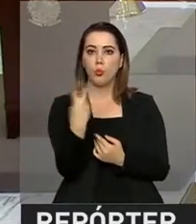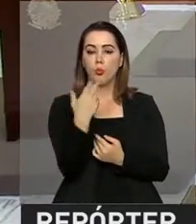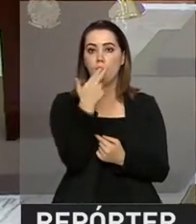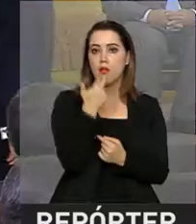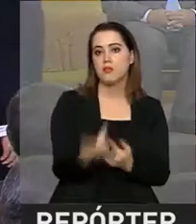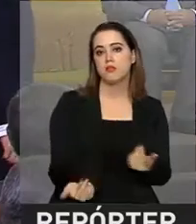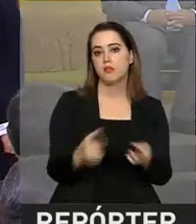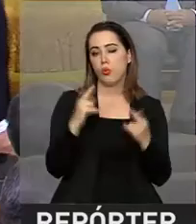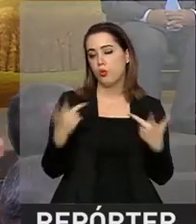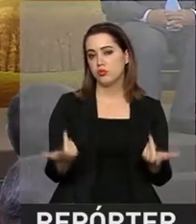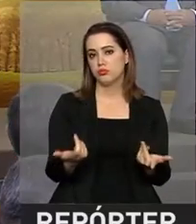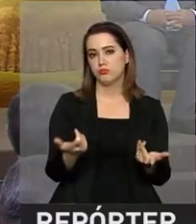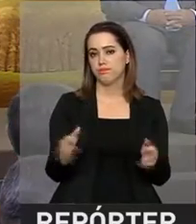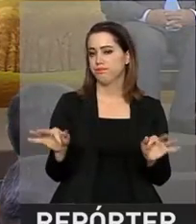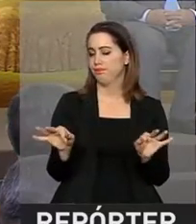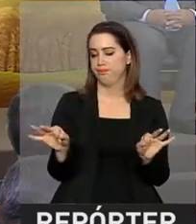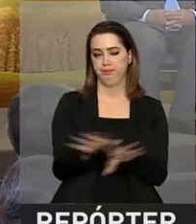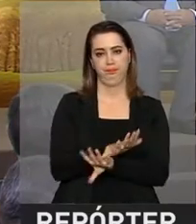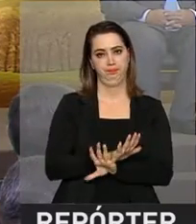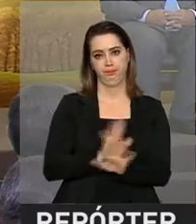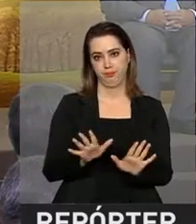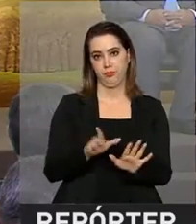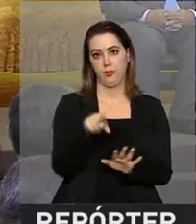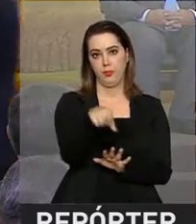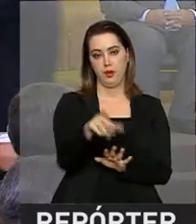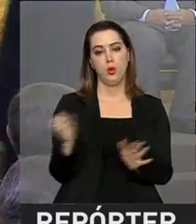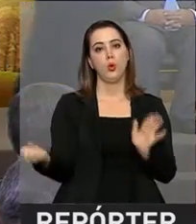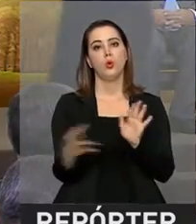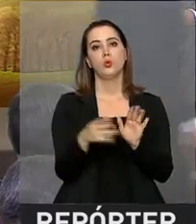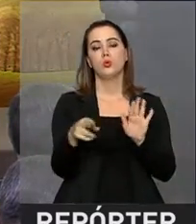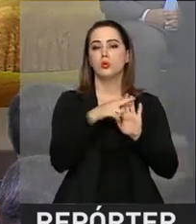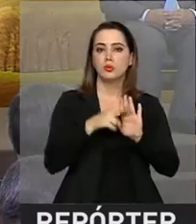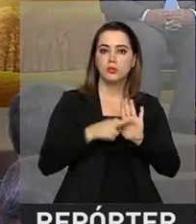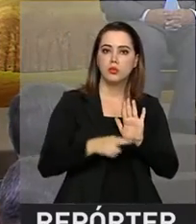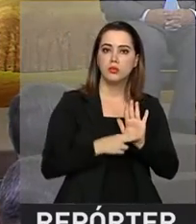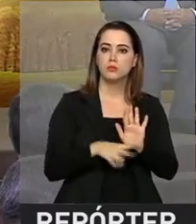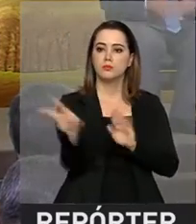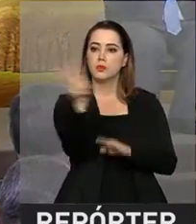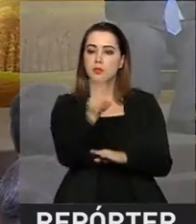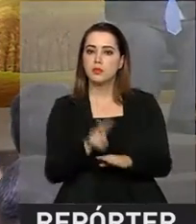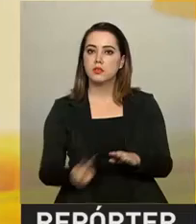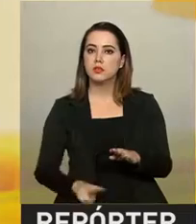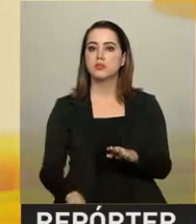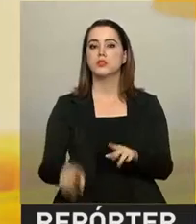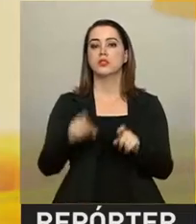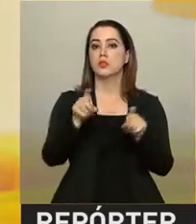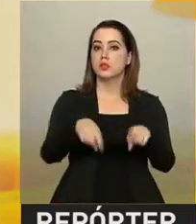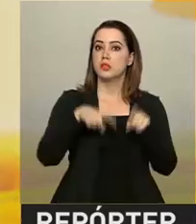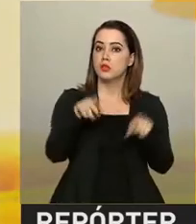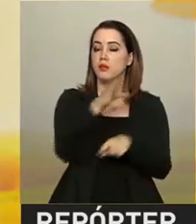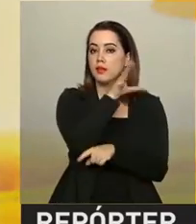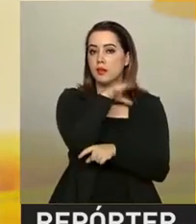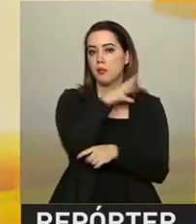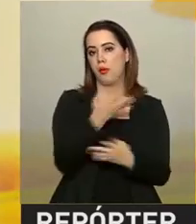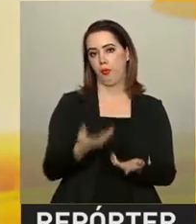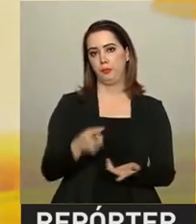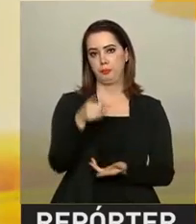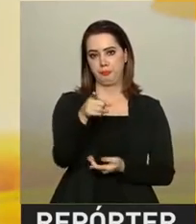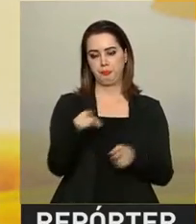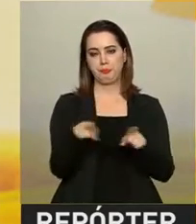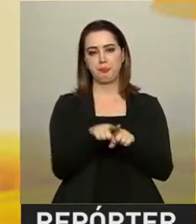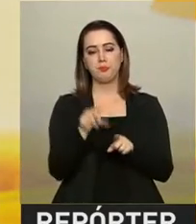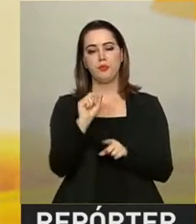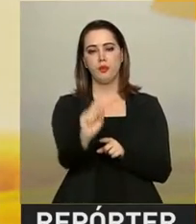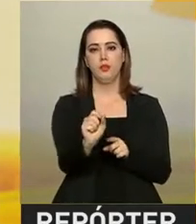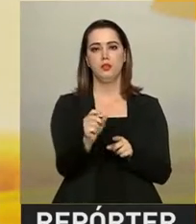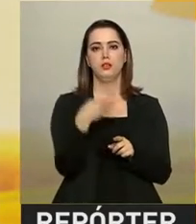temer assinou decreto que aprova novo regulamento para fiscalização de produtos veterinários presidente em exercício também disse